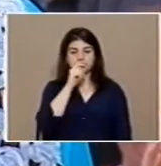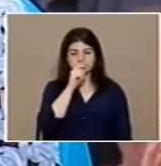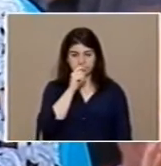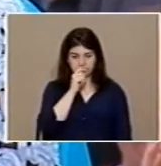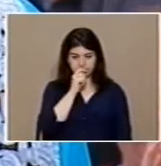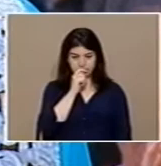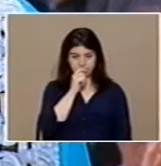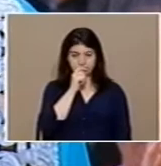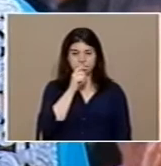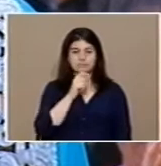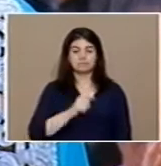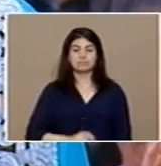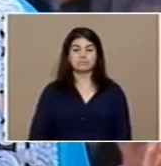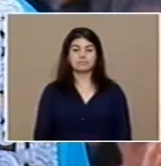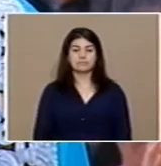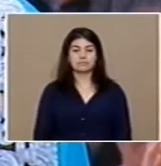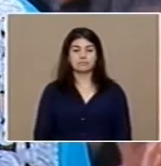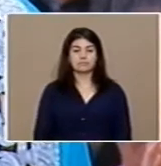E aí